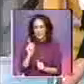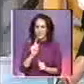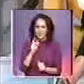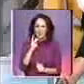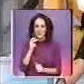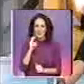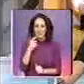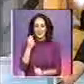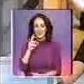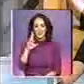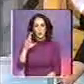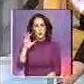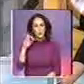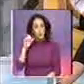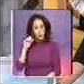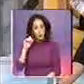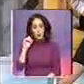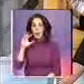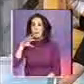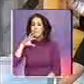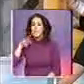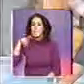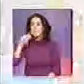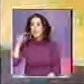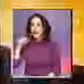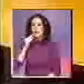Walter Hugo, mãe. Tão parva.